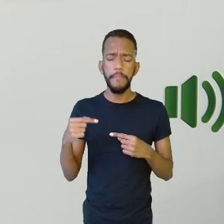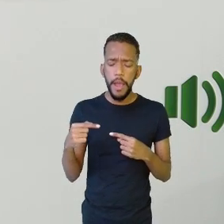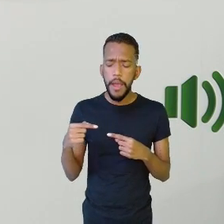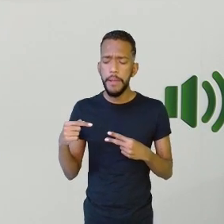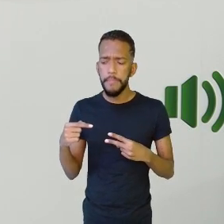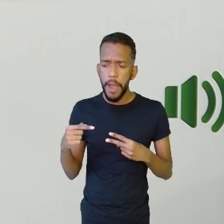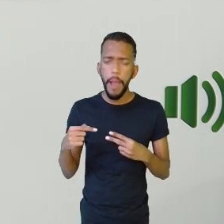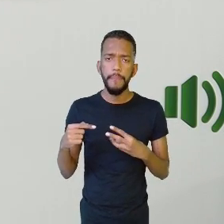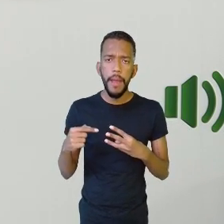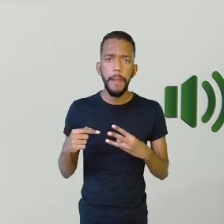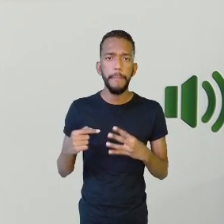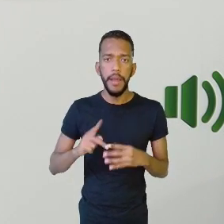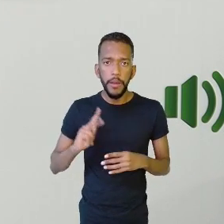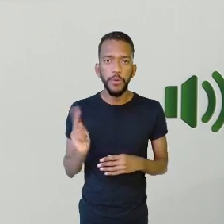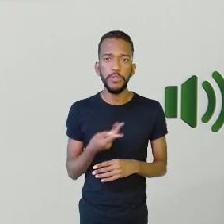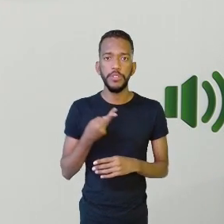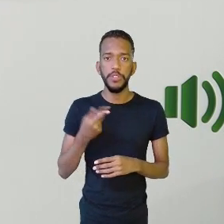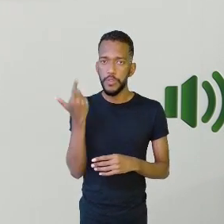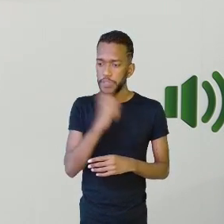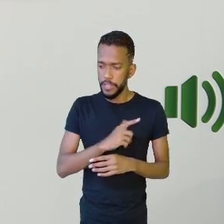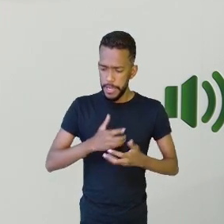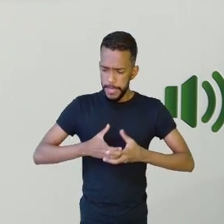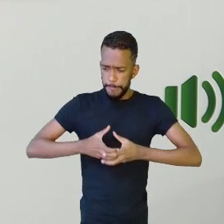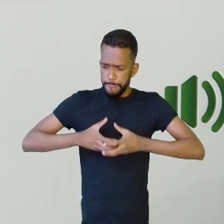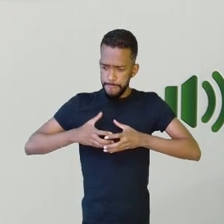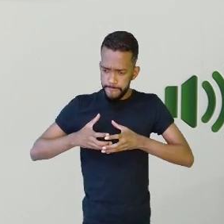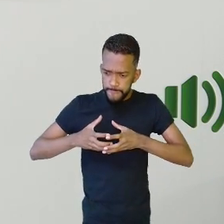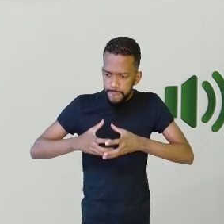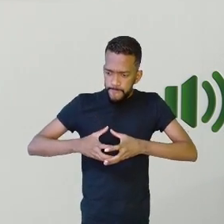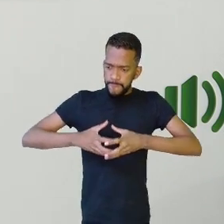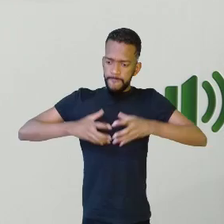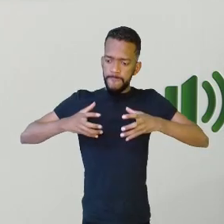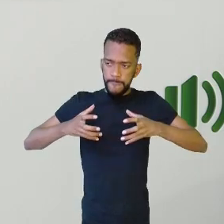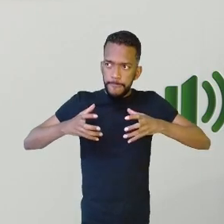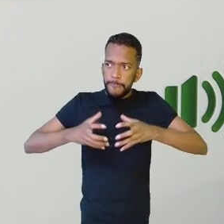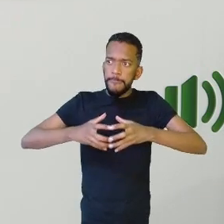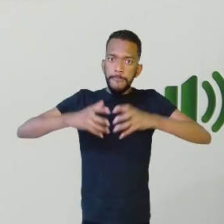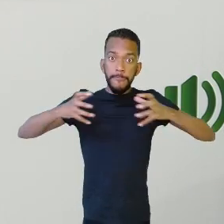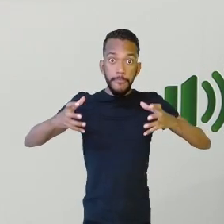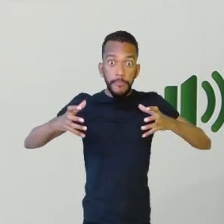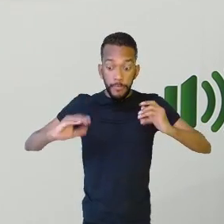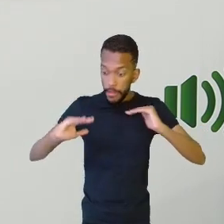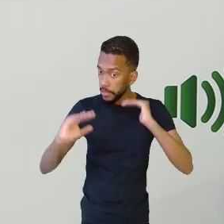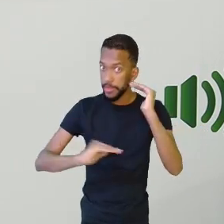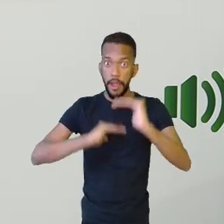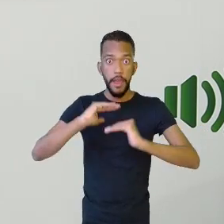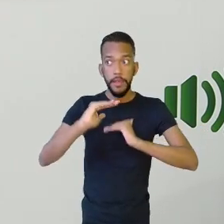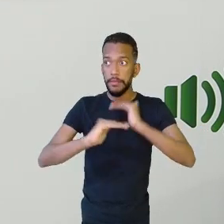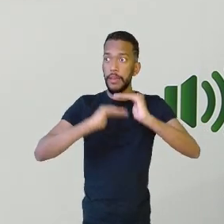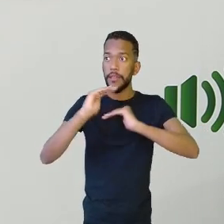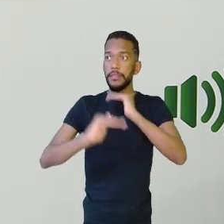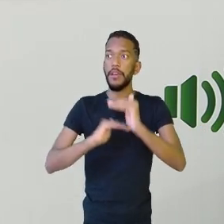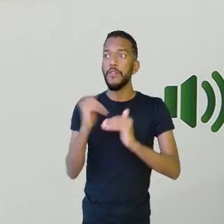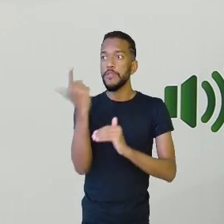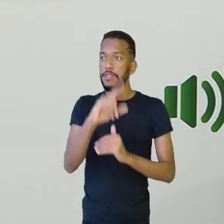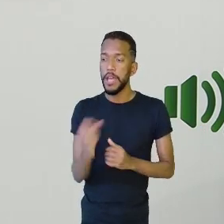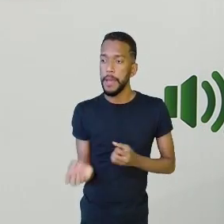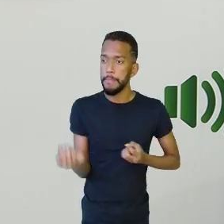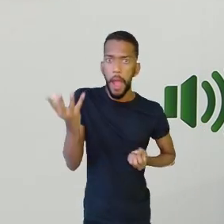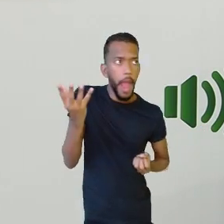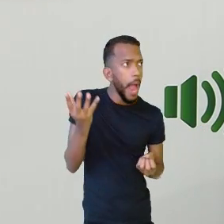essas coisas, Recife foi tomando corpo, foi crescendo, se desenvolvendo e aparecendo os